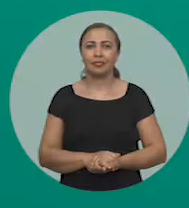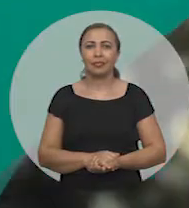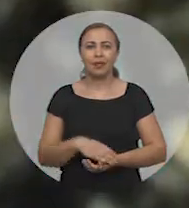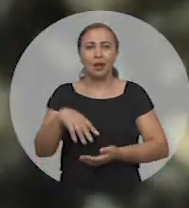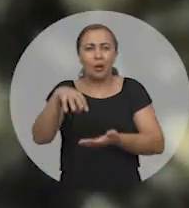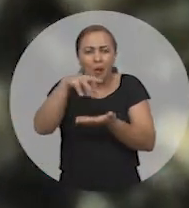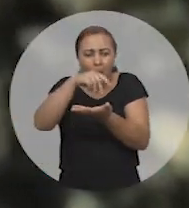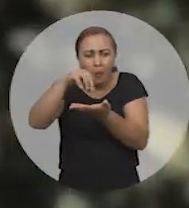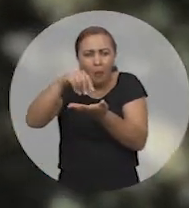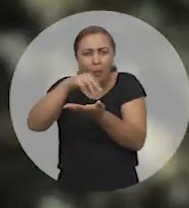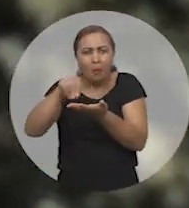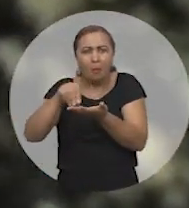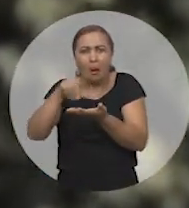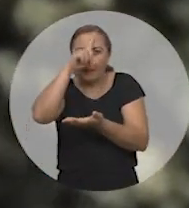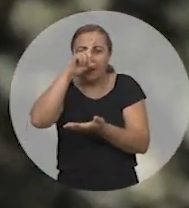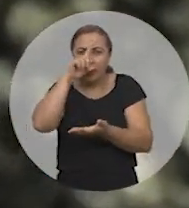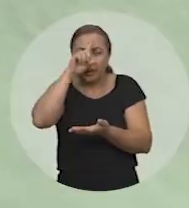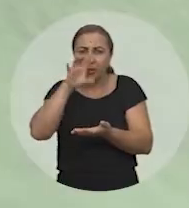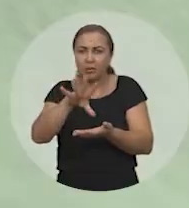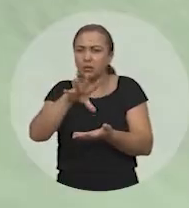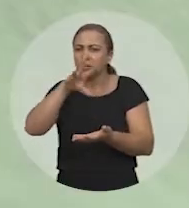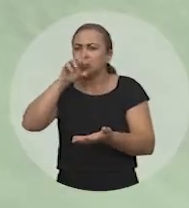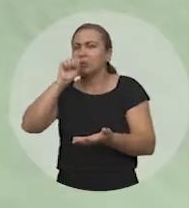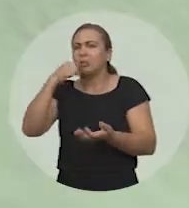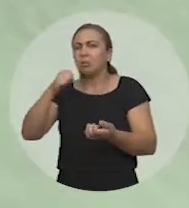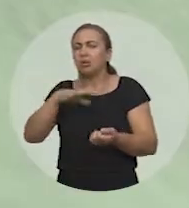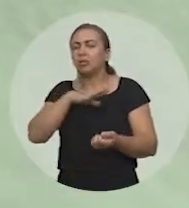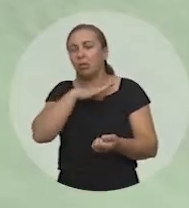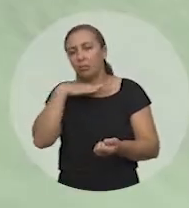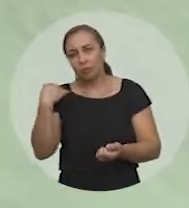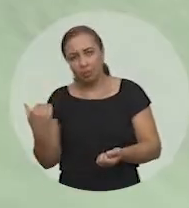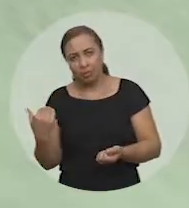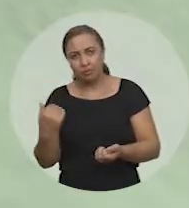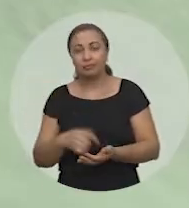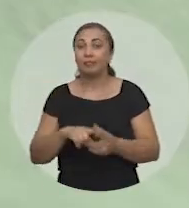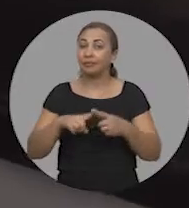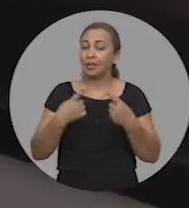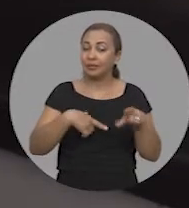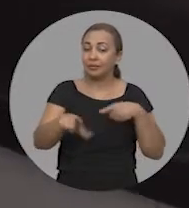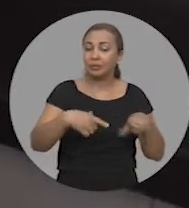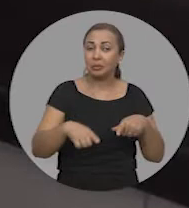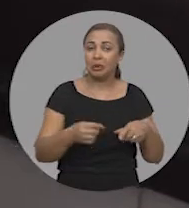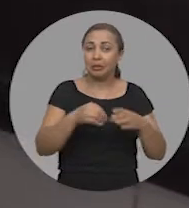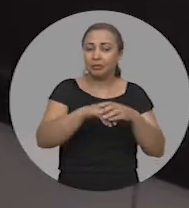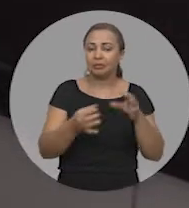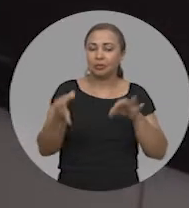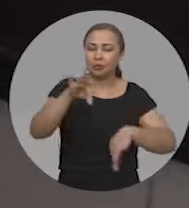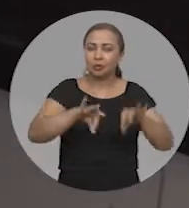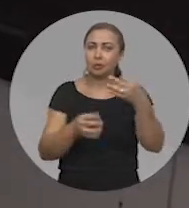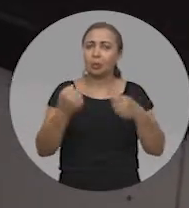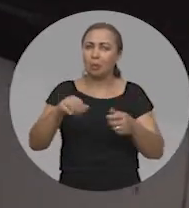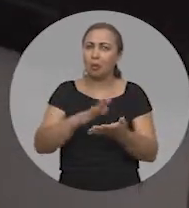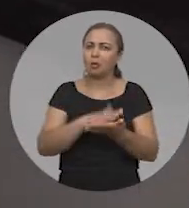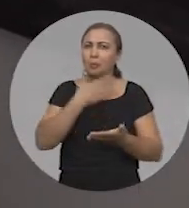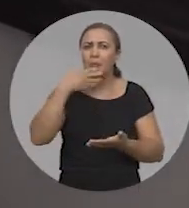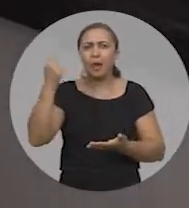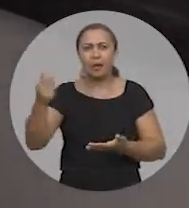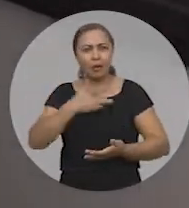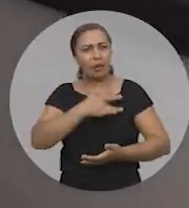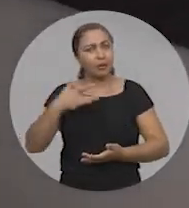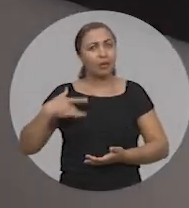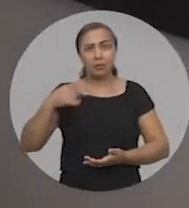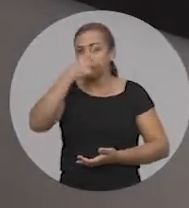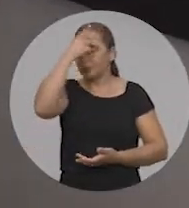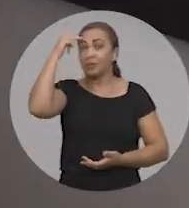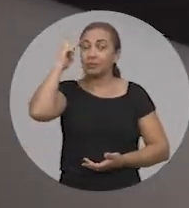não pode extremamente tóxico que ingerido sozinho pode levar à morte mas que trabalhar em laboratório pode melhorar